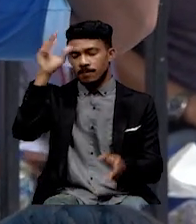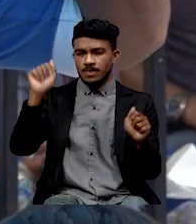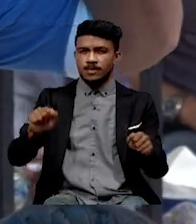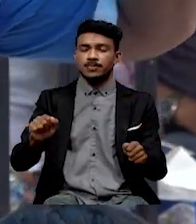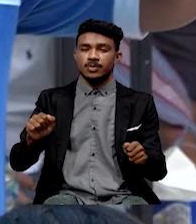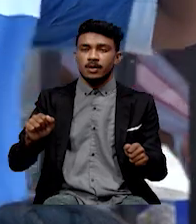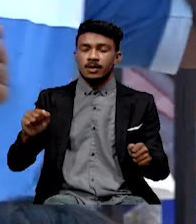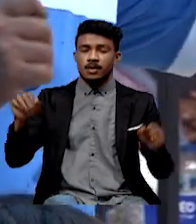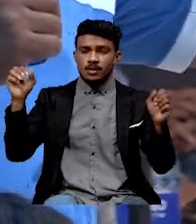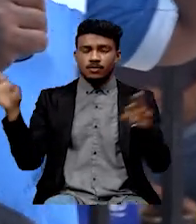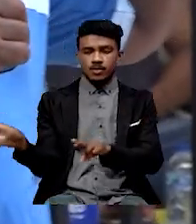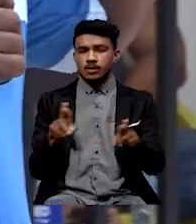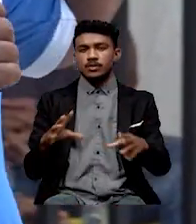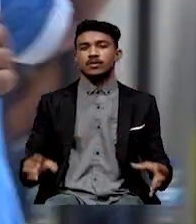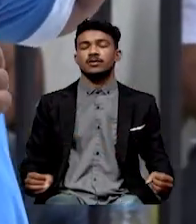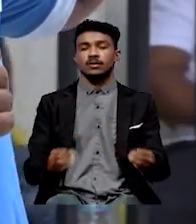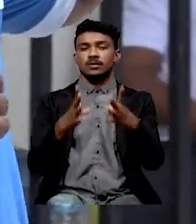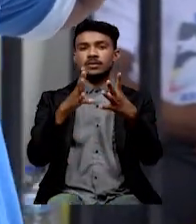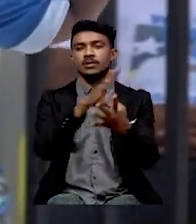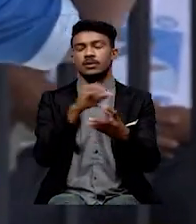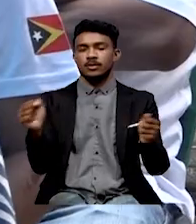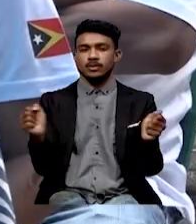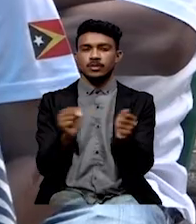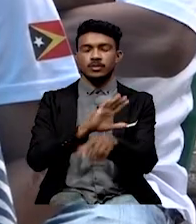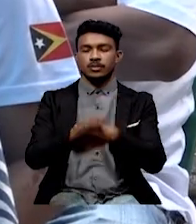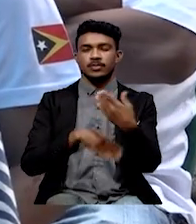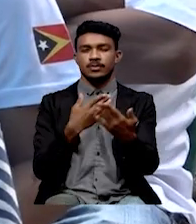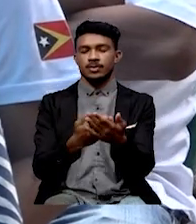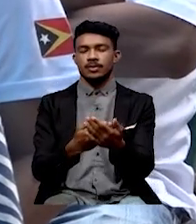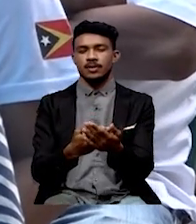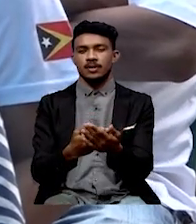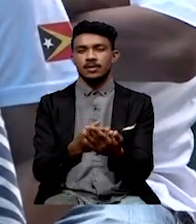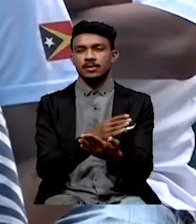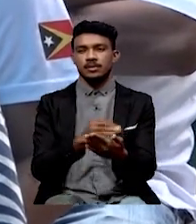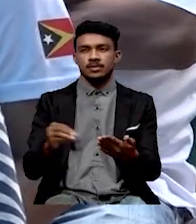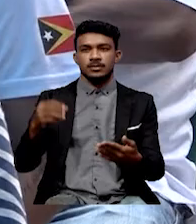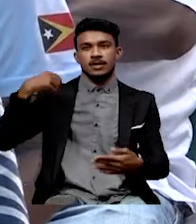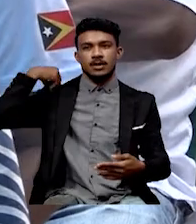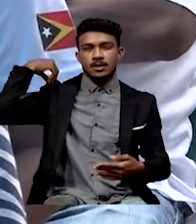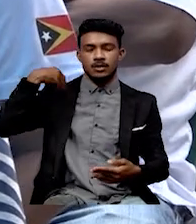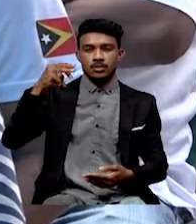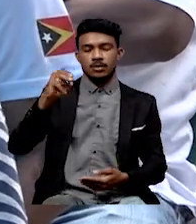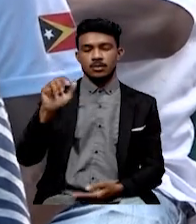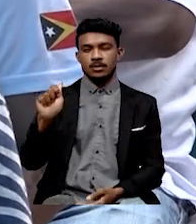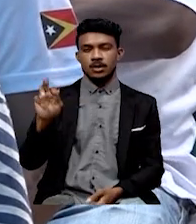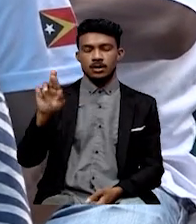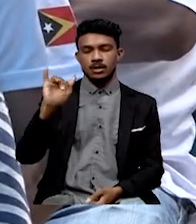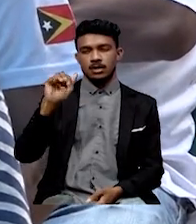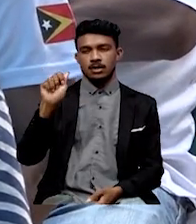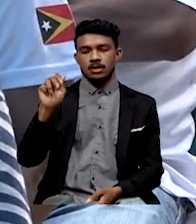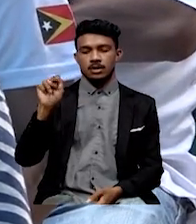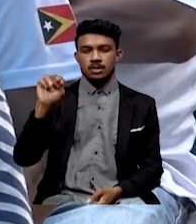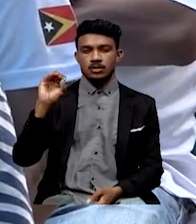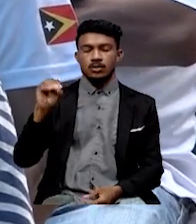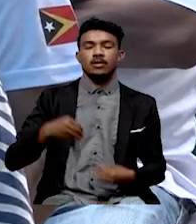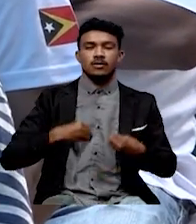a Manu Madena, futu mo sama di Filipina, companheiro kita. Candidato Mariano Assanami Sabino Lopes aprecia tebe